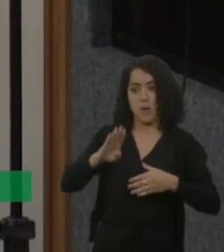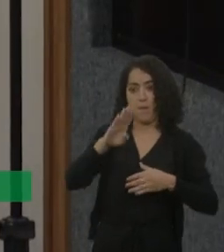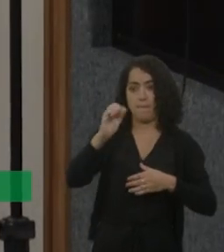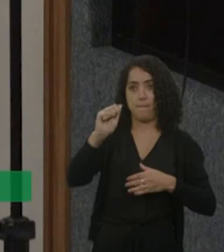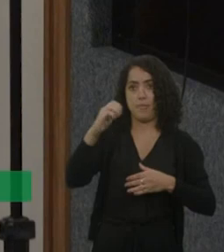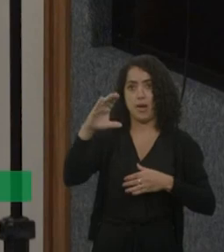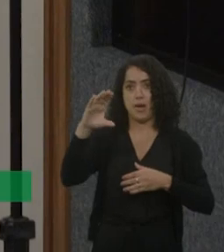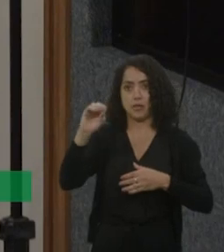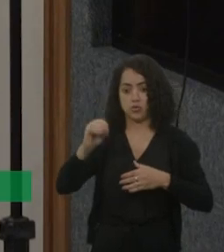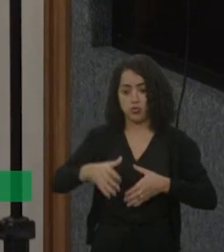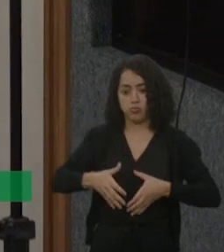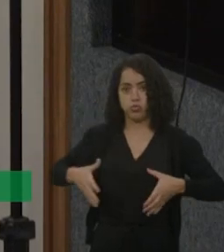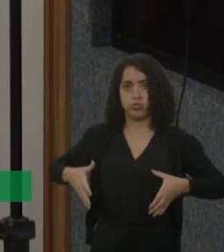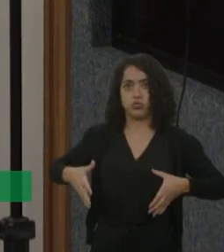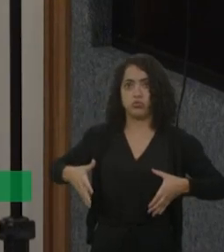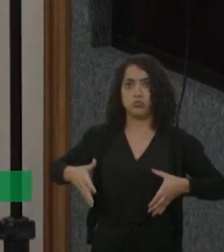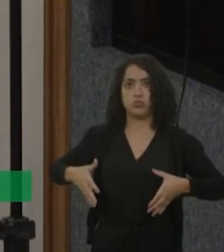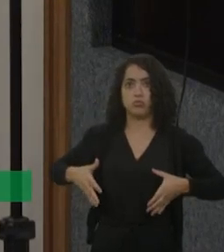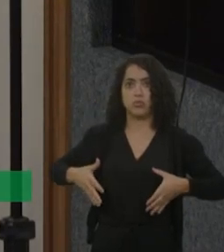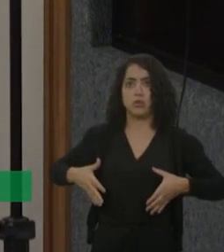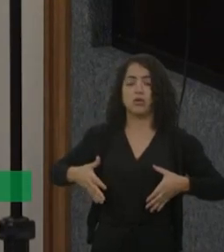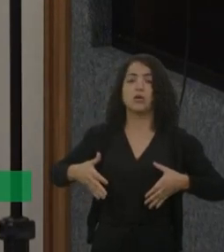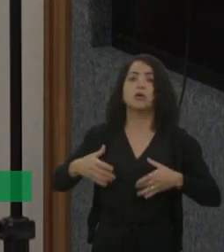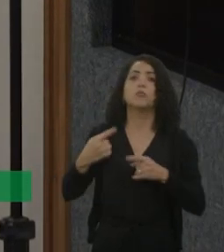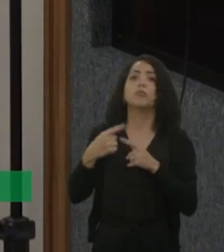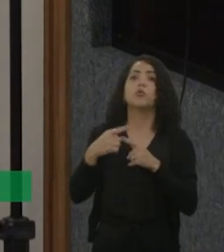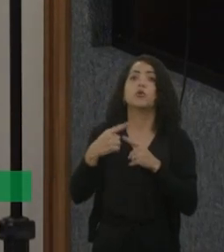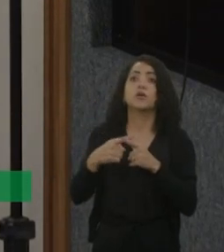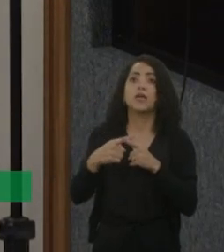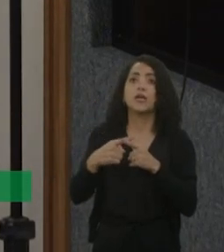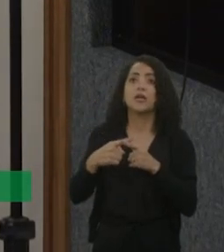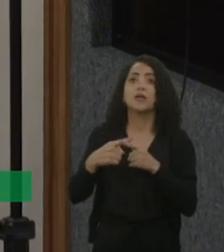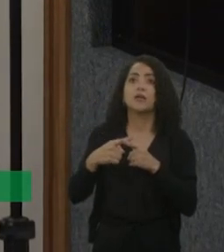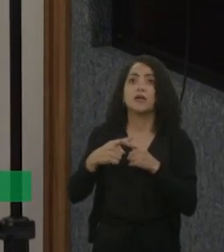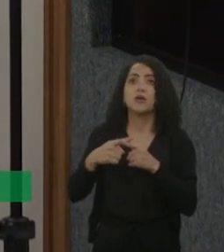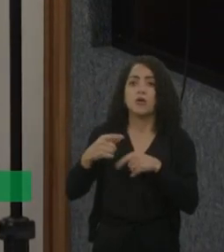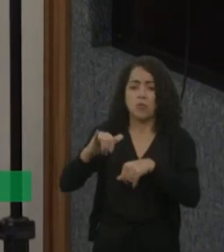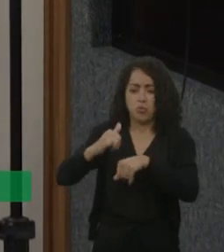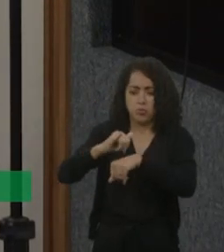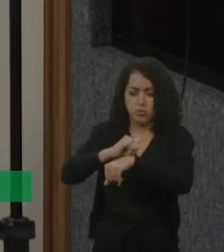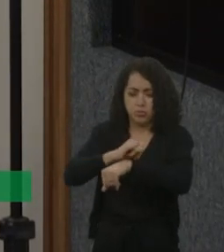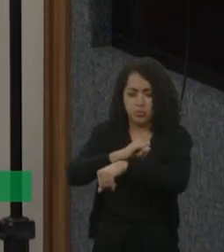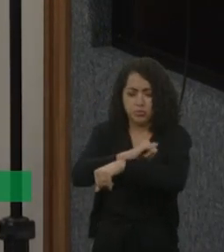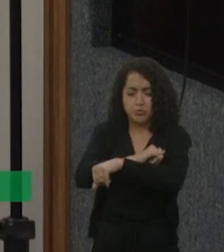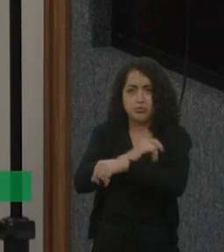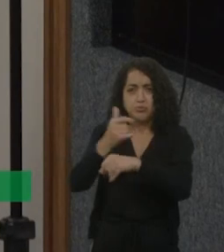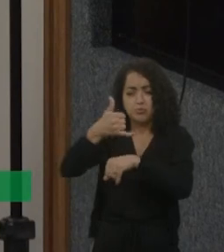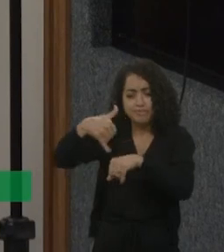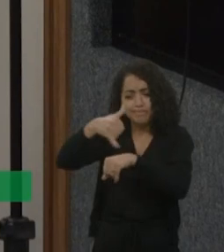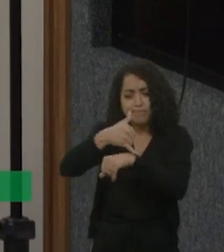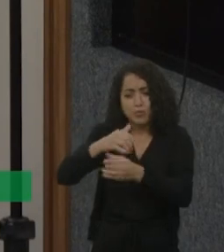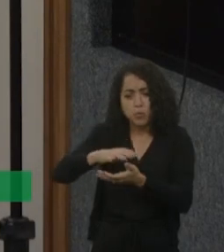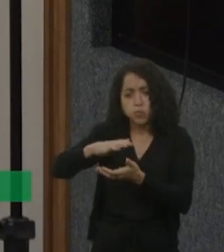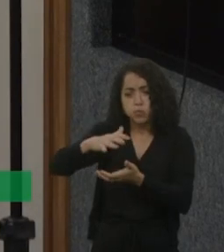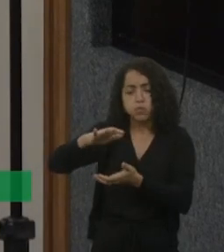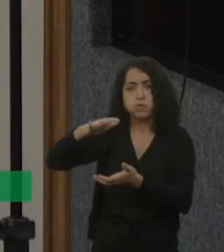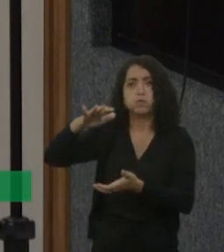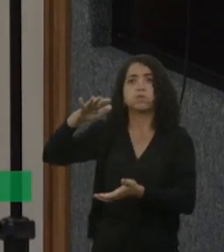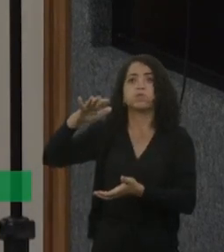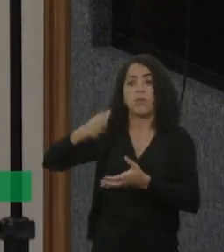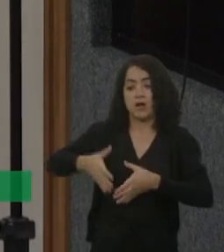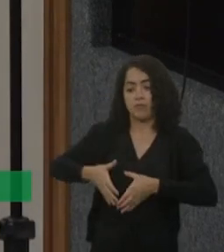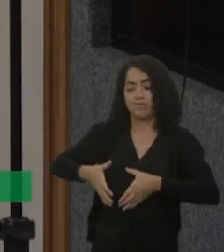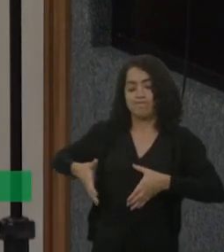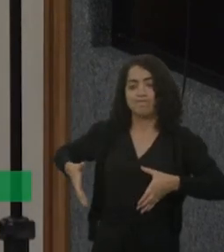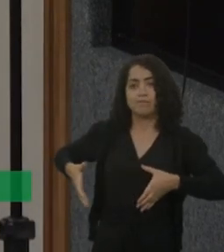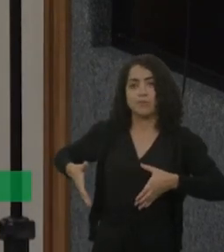O baço chega até a fossa ilíaca. Por quê? Porque tem um monte de colesterol ali se depositando. E aquilo vai aumentando o órgão.